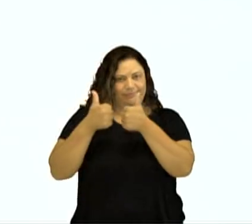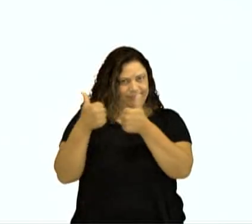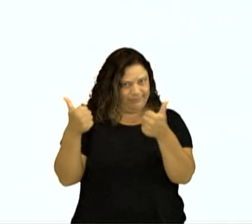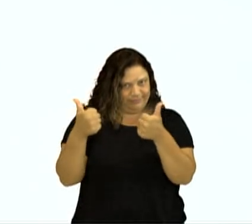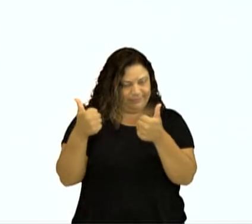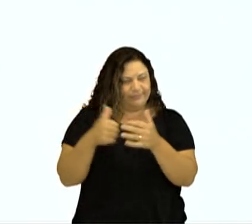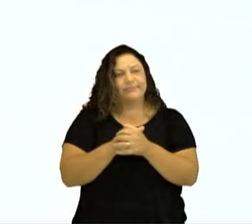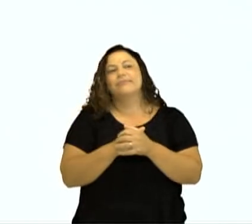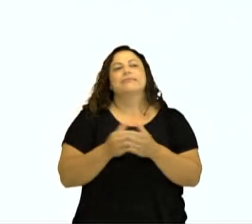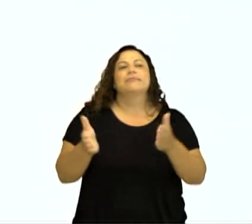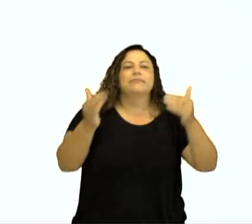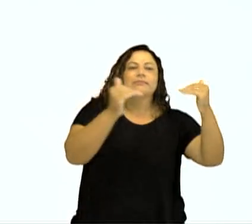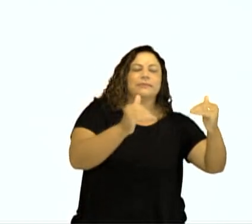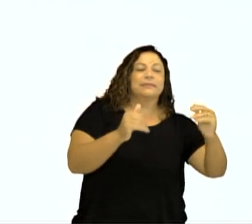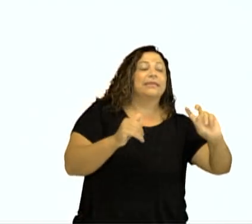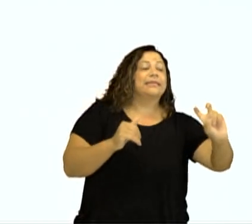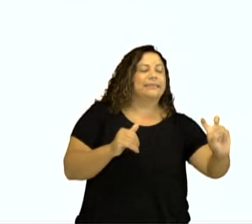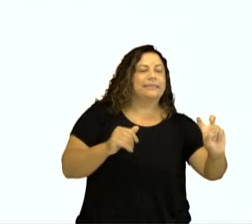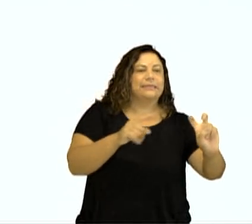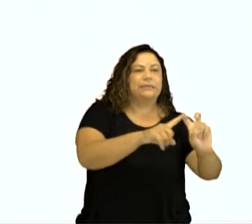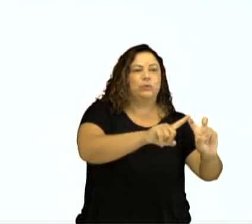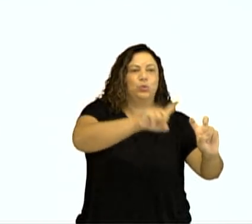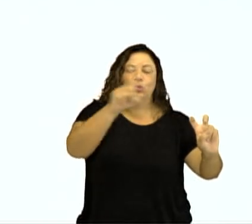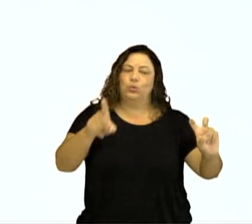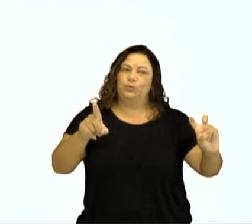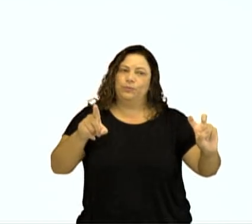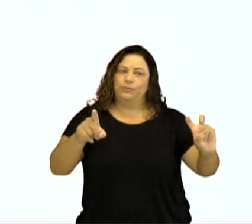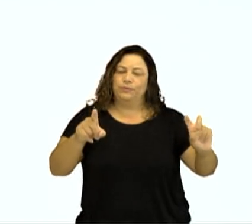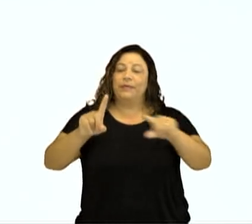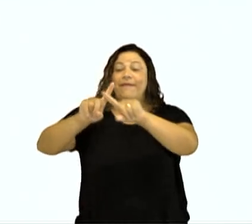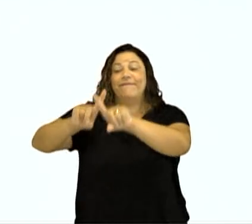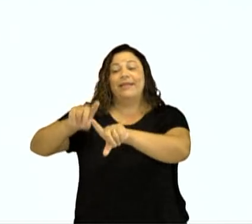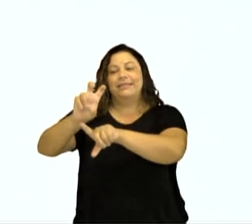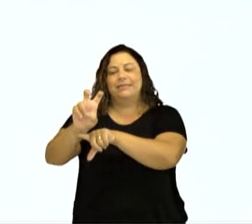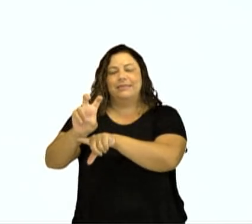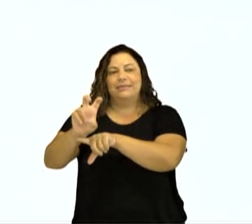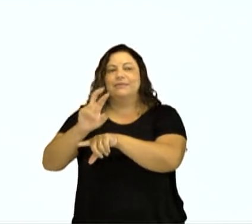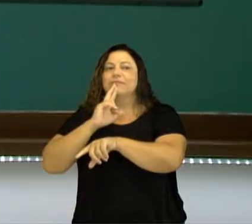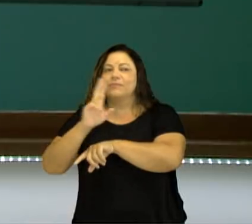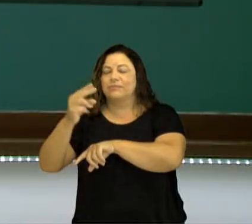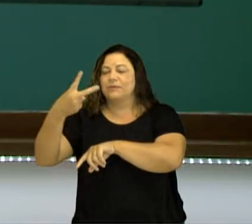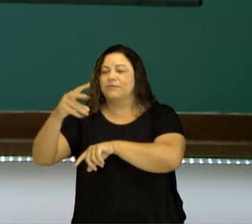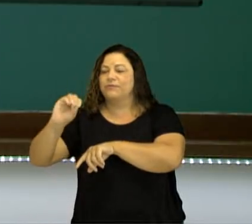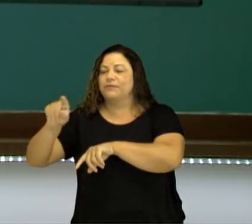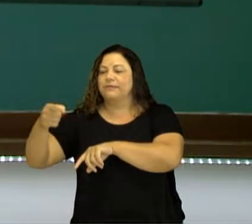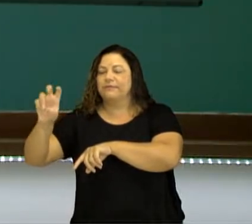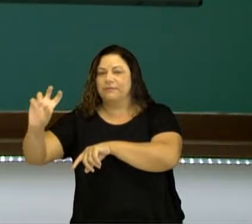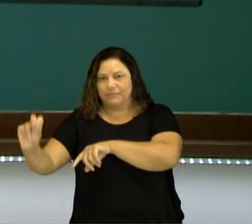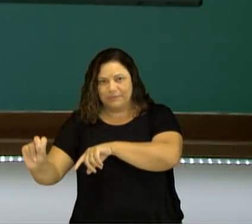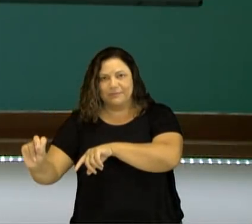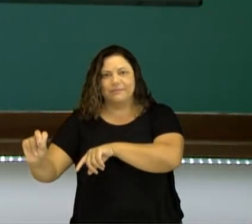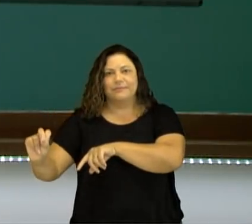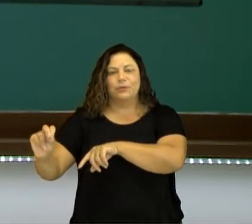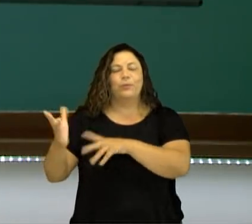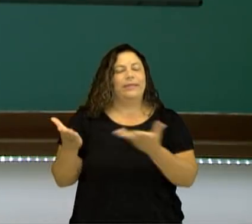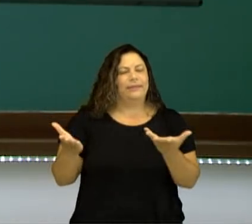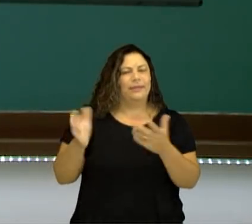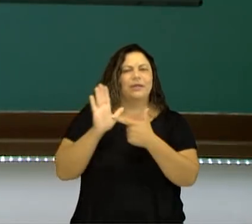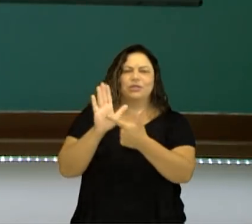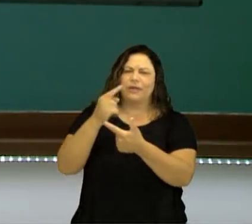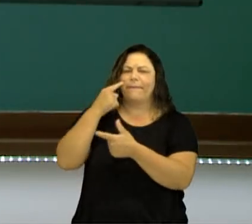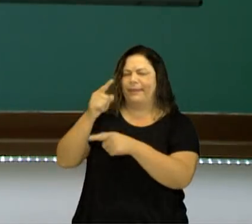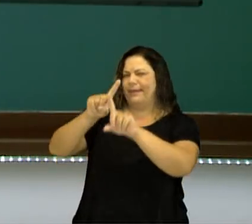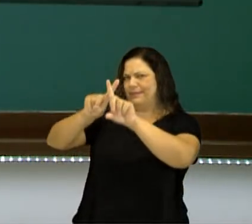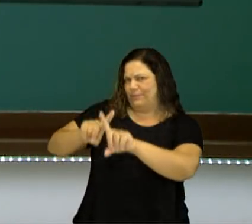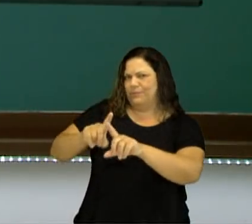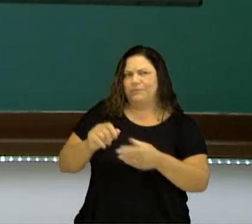4,10 ali também. 5 litros, 4,10 vezes 5, 20,50. Já viu que aparece uma